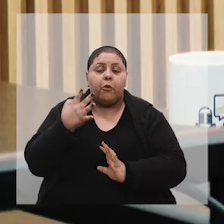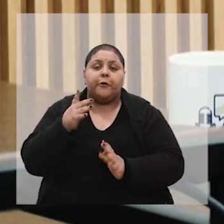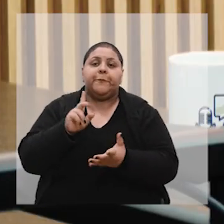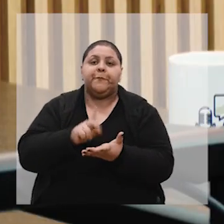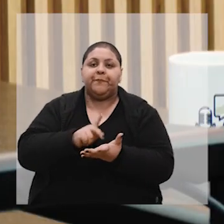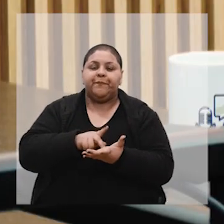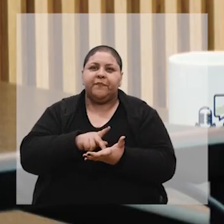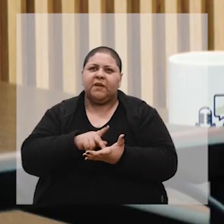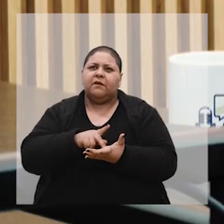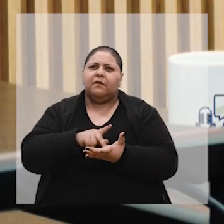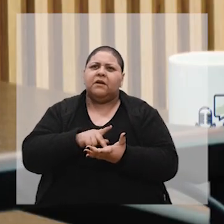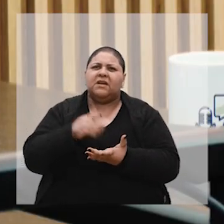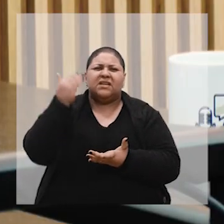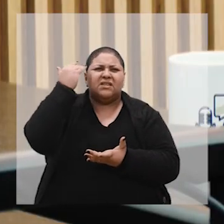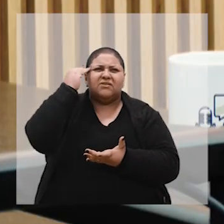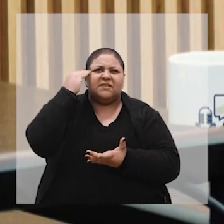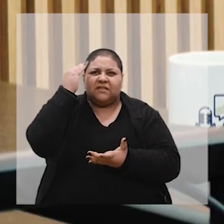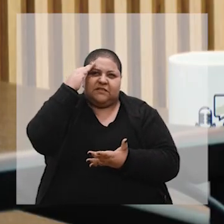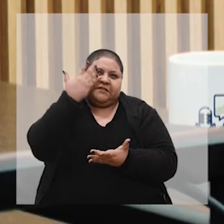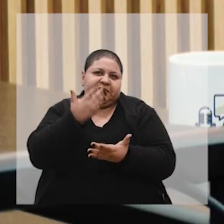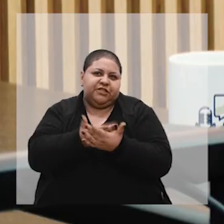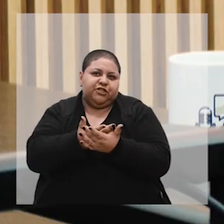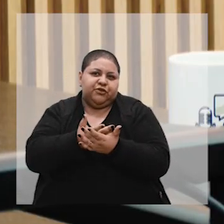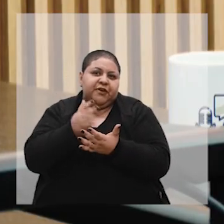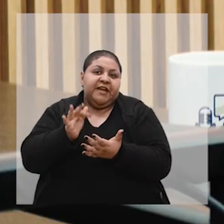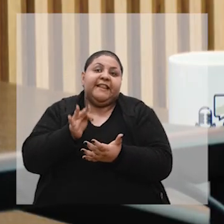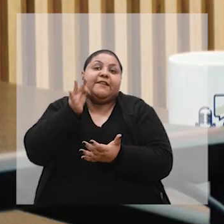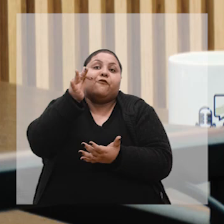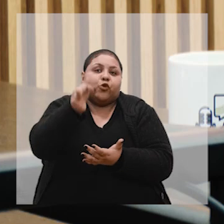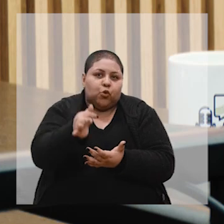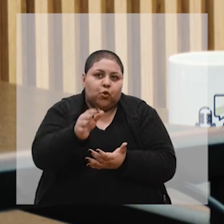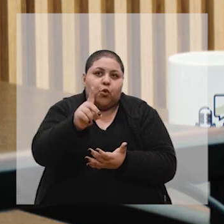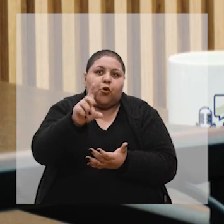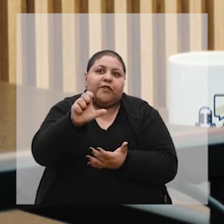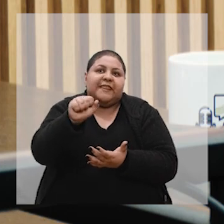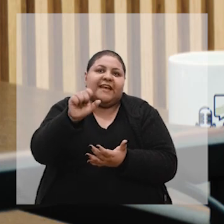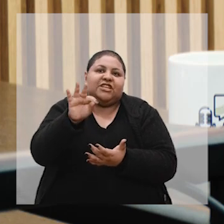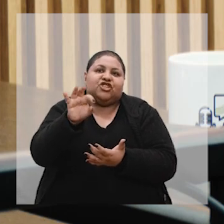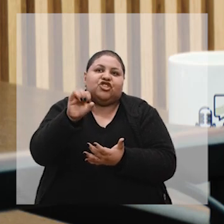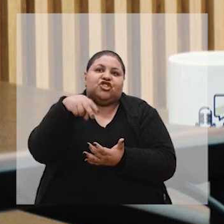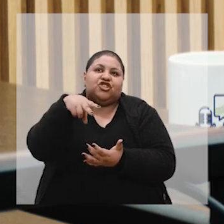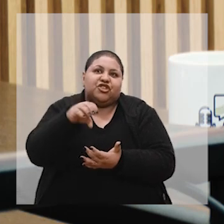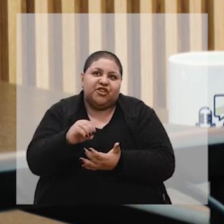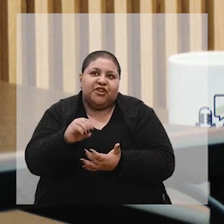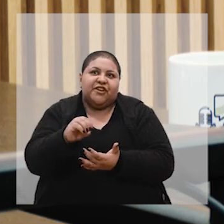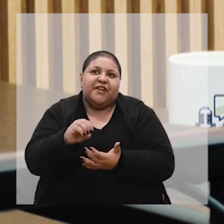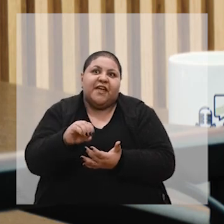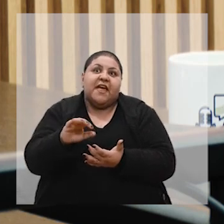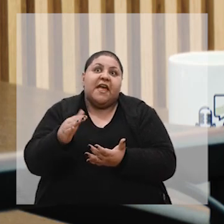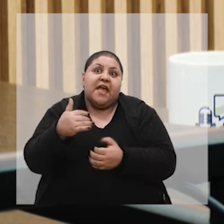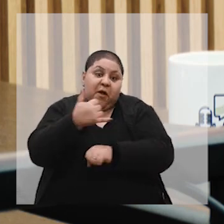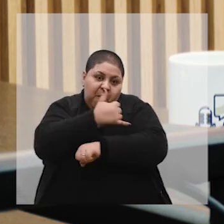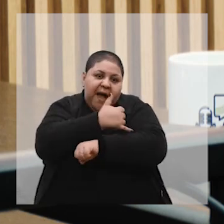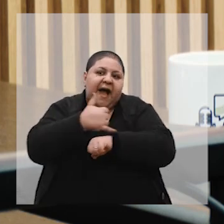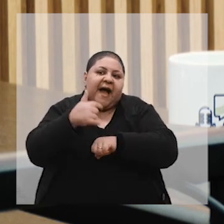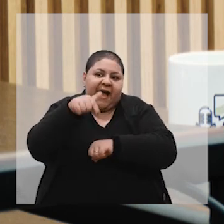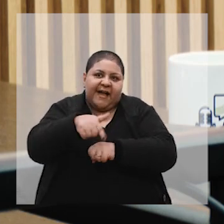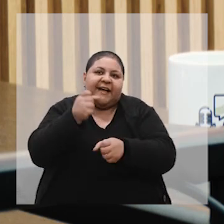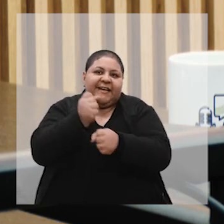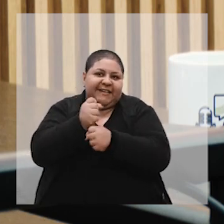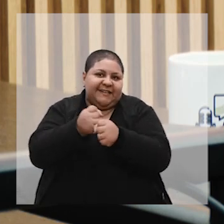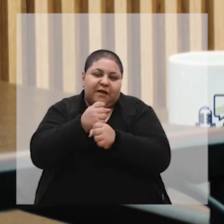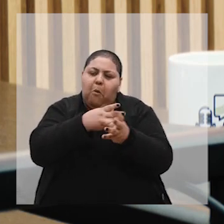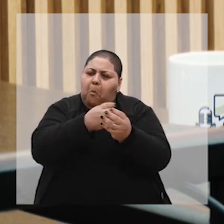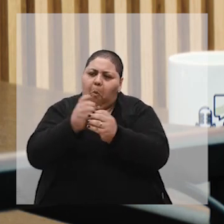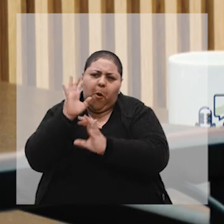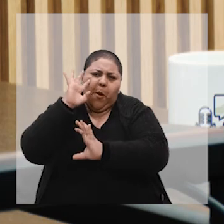Na verdade, eu não sei se vocês acreditam em destino, eu passei a acreditar, eu acho, a partir desse ano, cara, de tantas coisas que